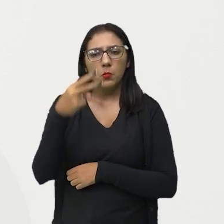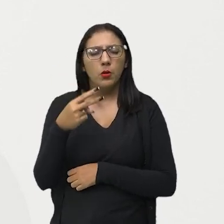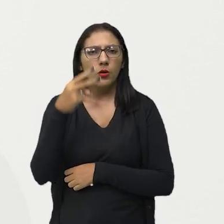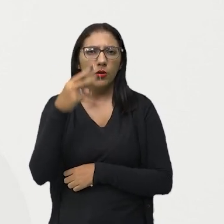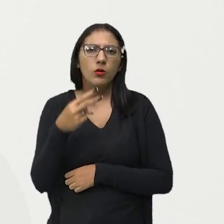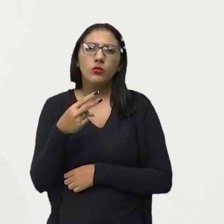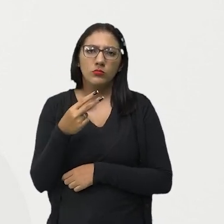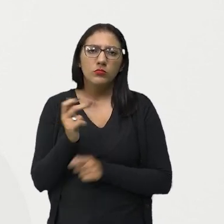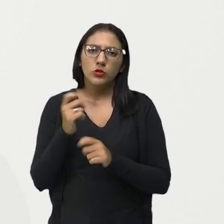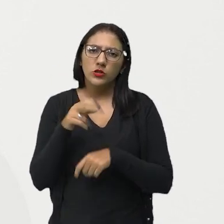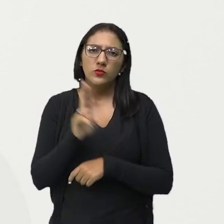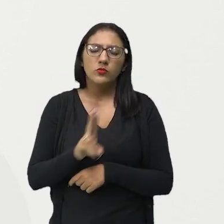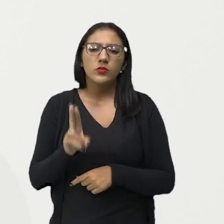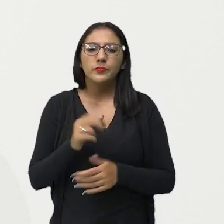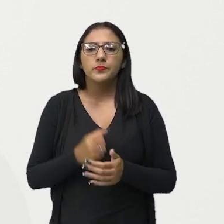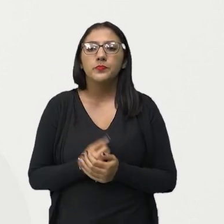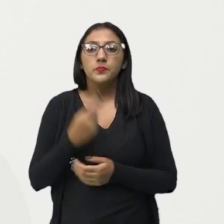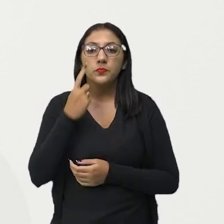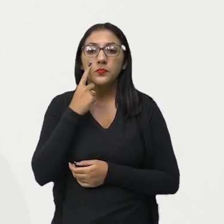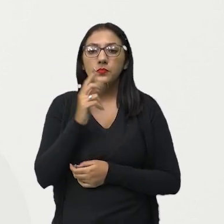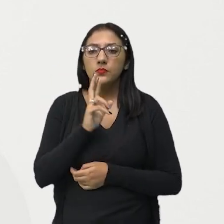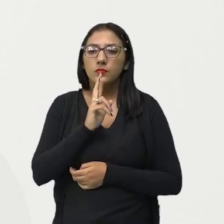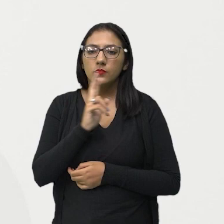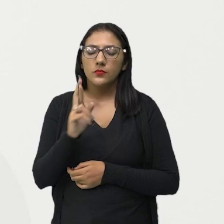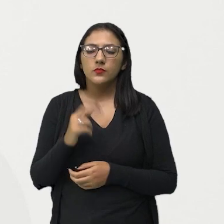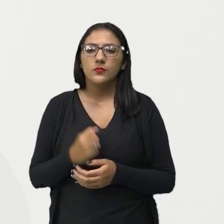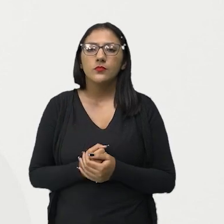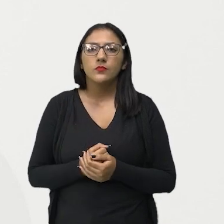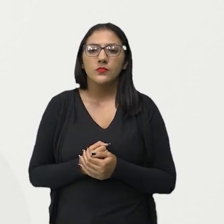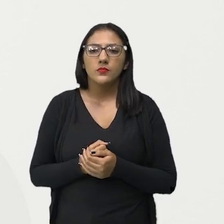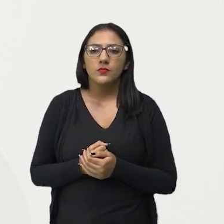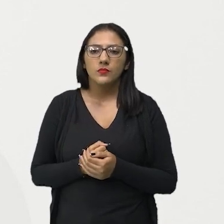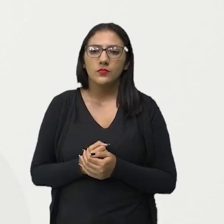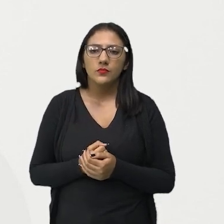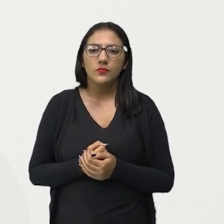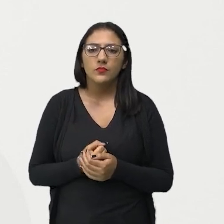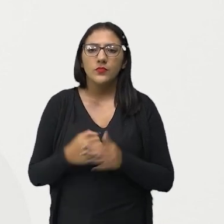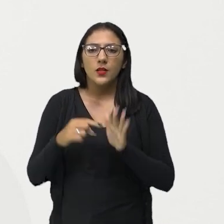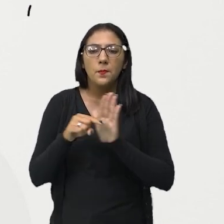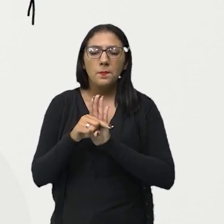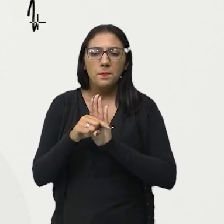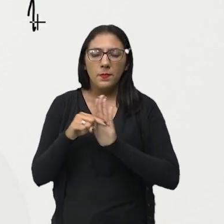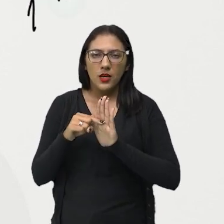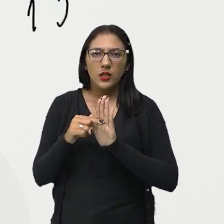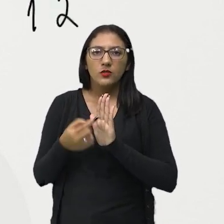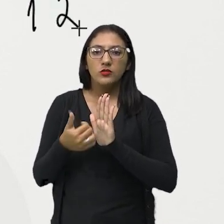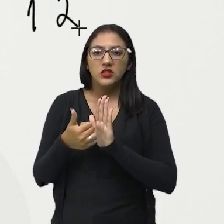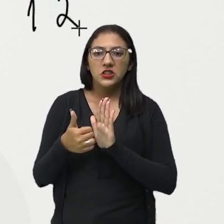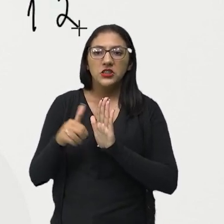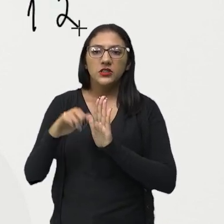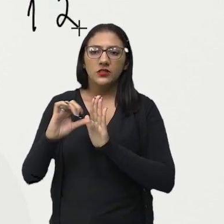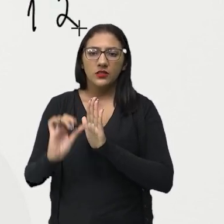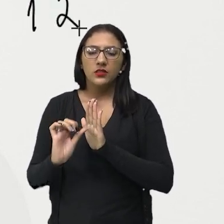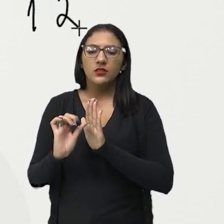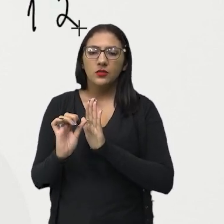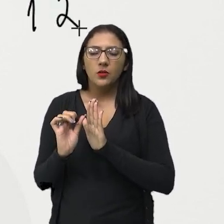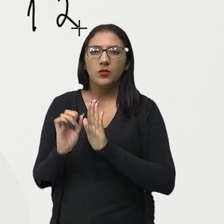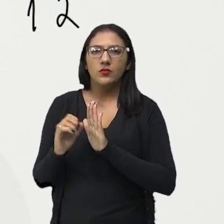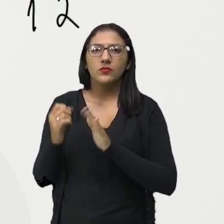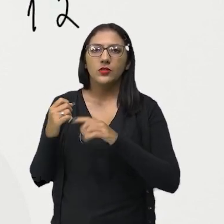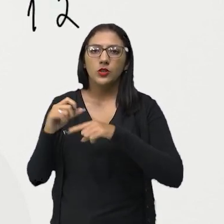Somado com menos 10. O resultado disso tá menos 19 sobre 12, tá